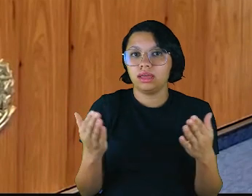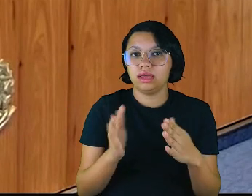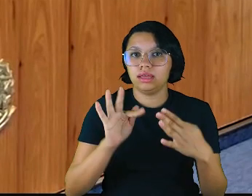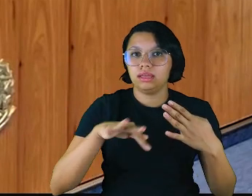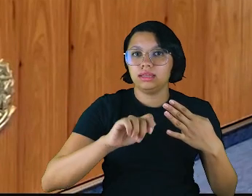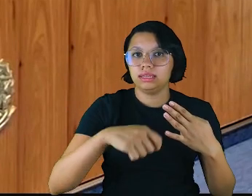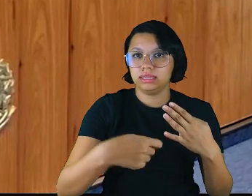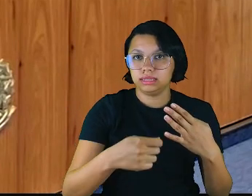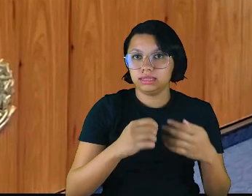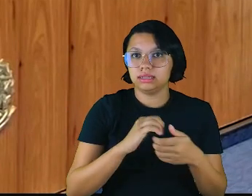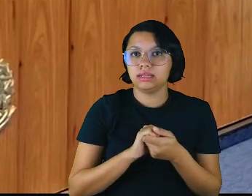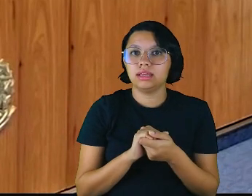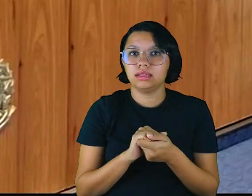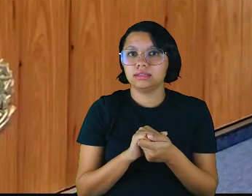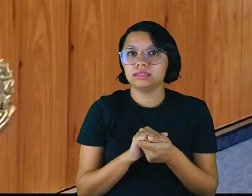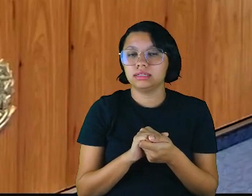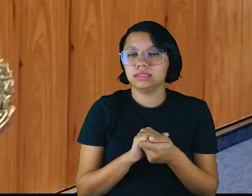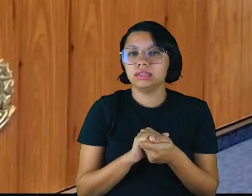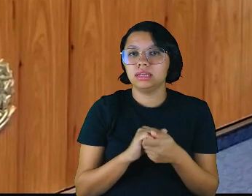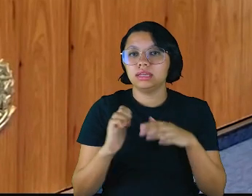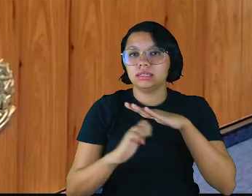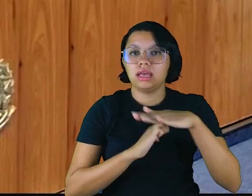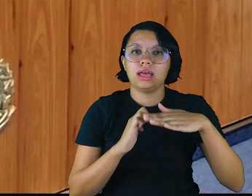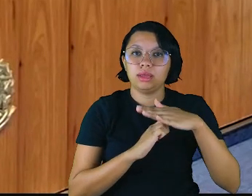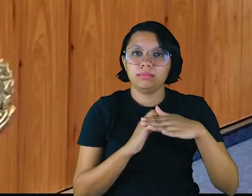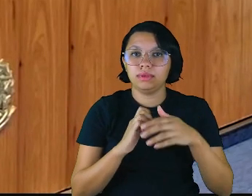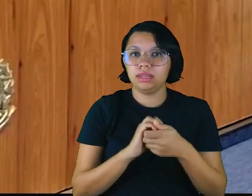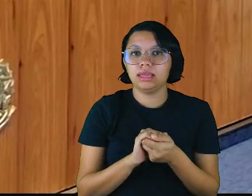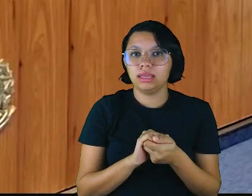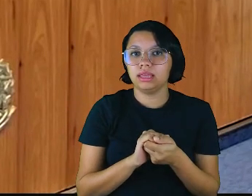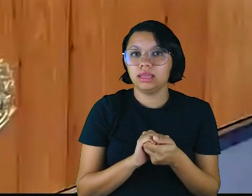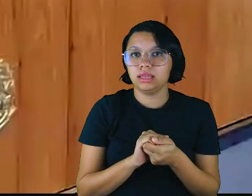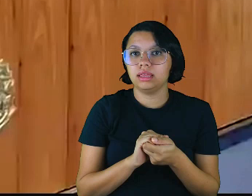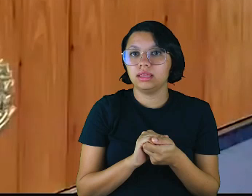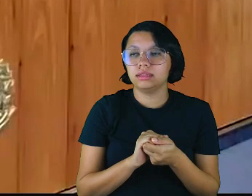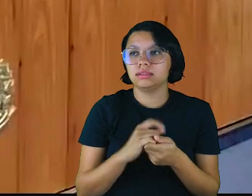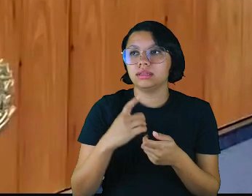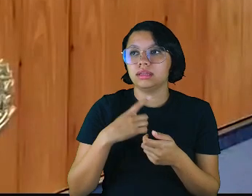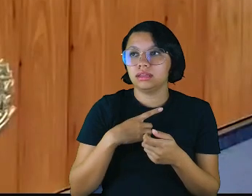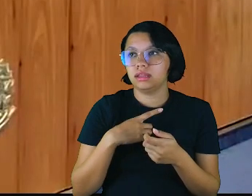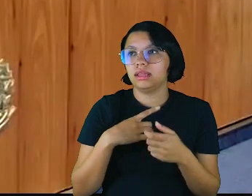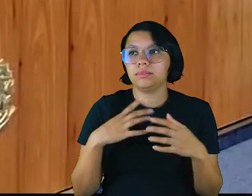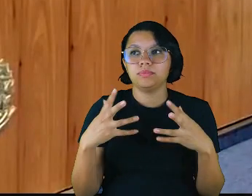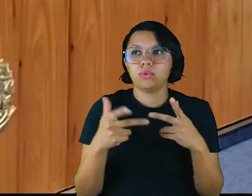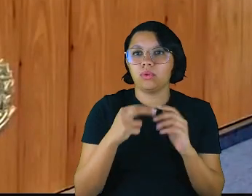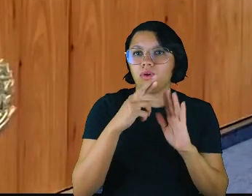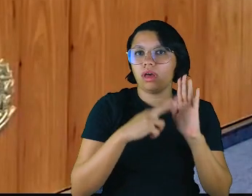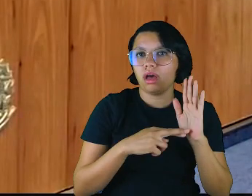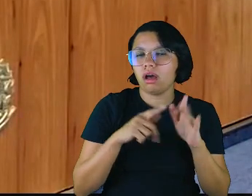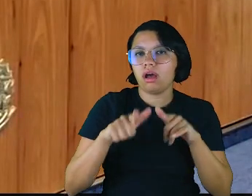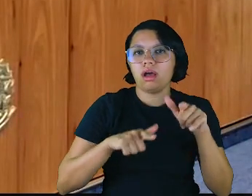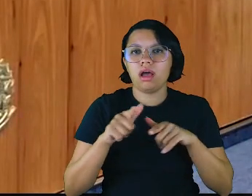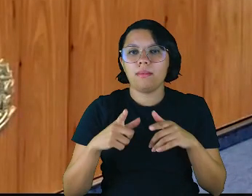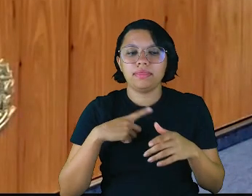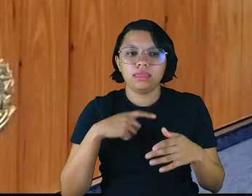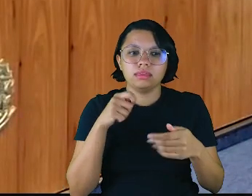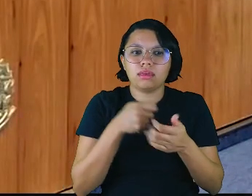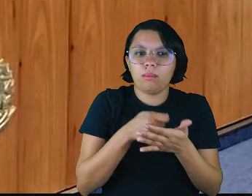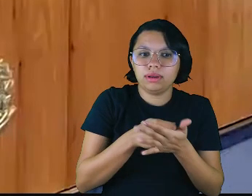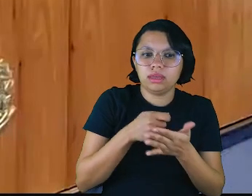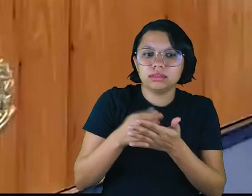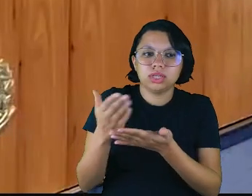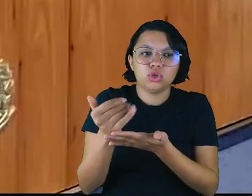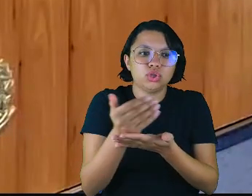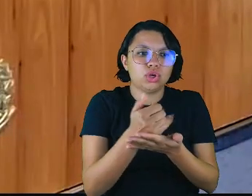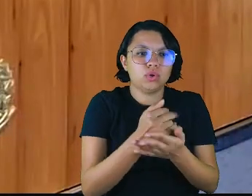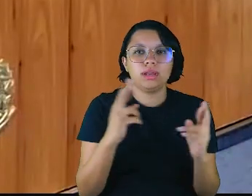na sentença foi colocado, então, que a empresa, até como tomadora de serviço, e a gente tem essa obrigação, então,